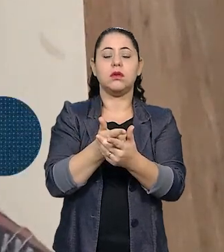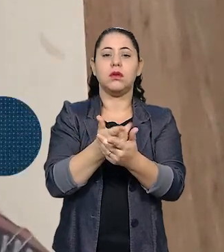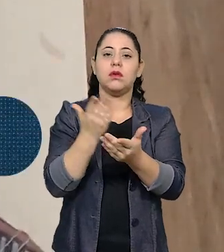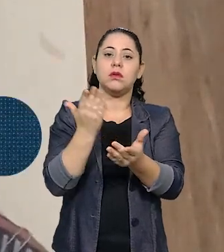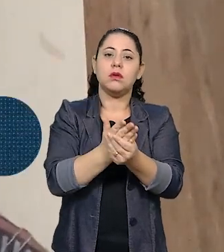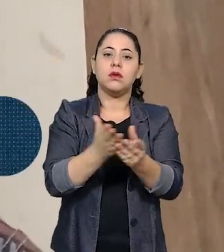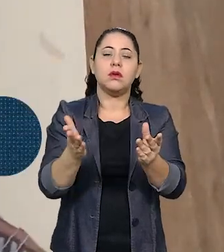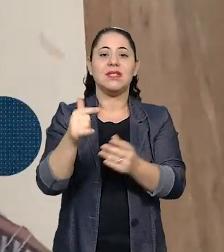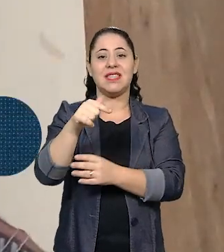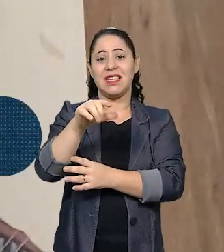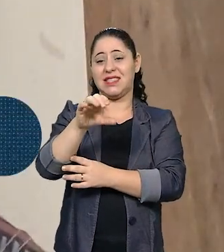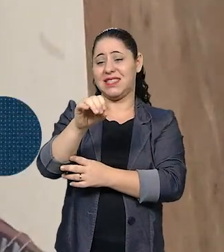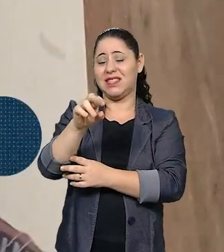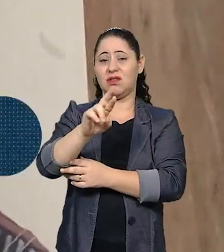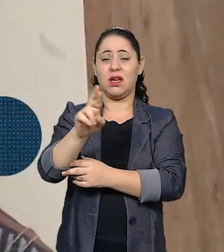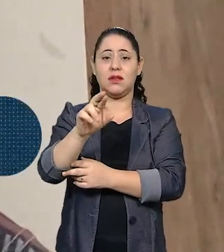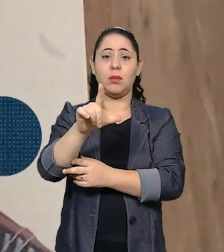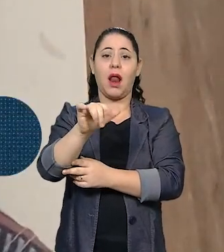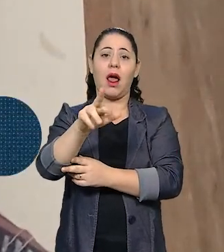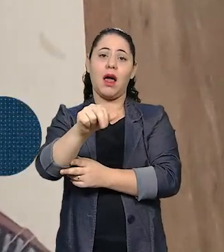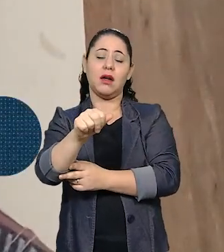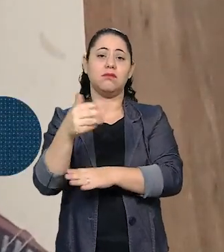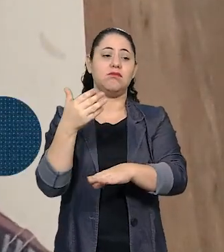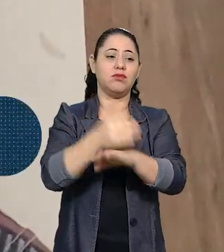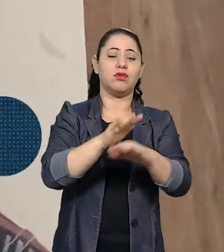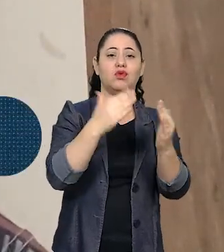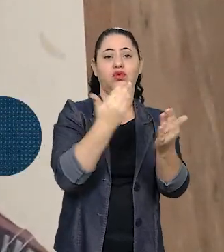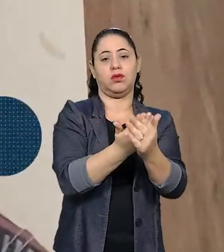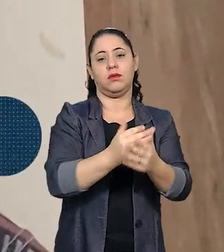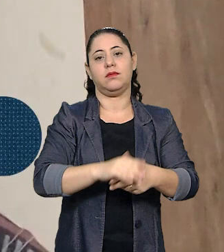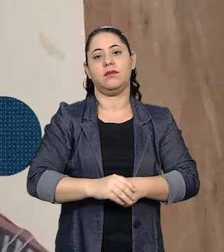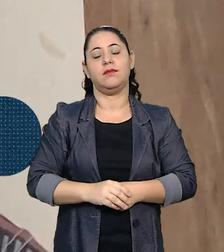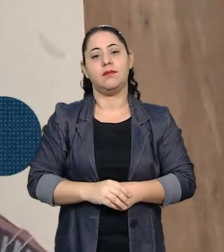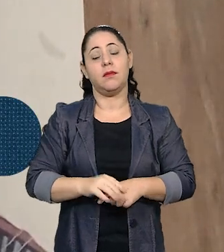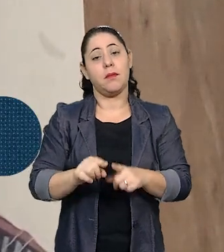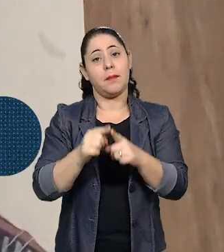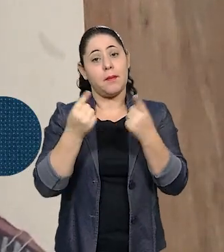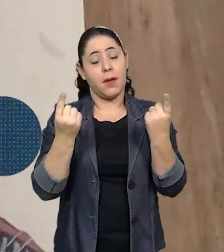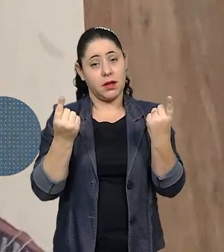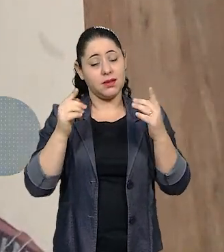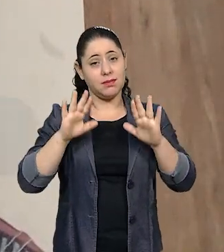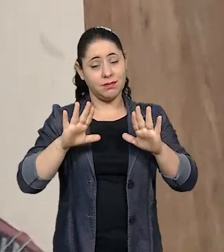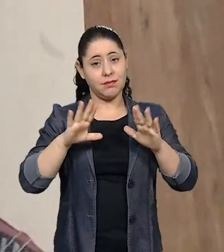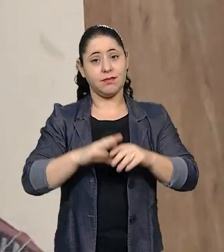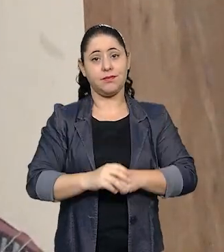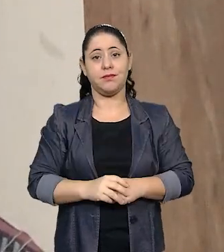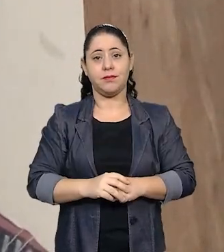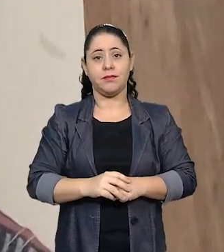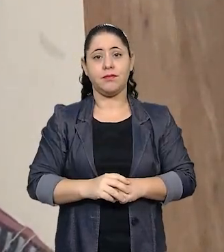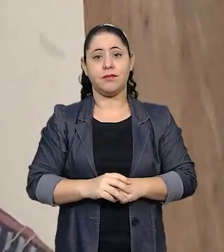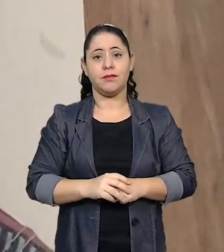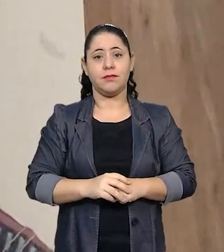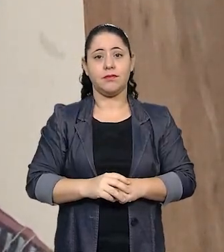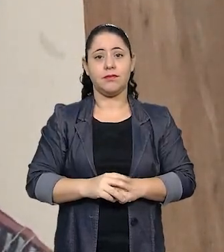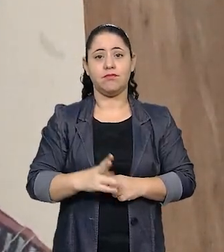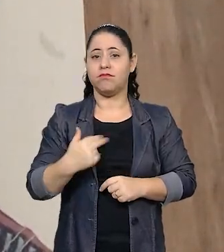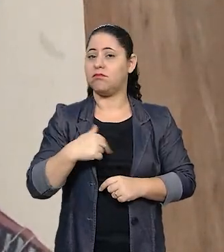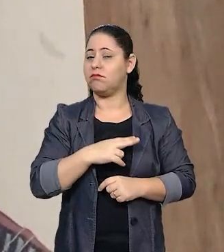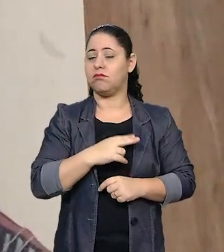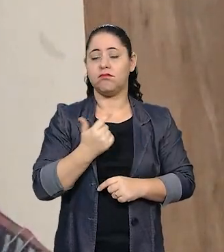à justiça. A advogada na época do Heitor, ela me cobrou R$200. E agora ela me cobrou R$700 para